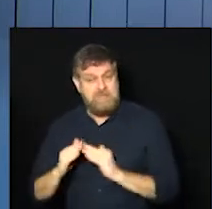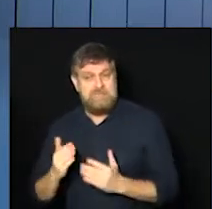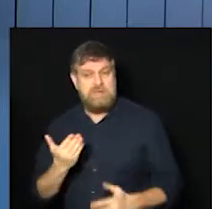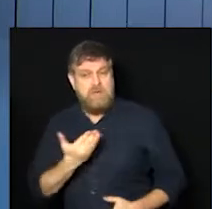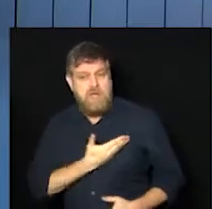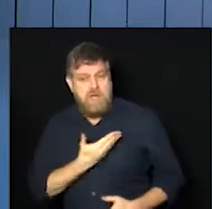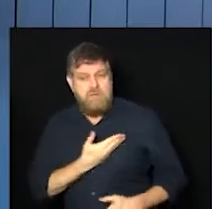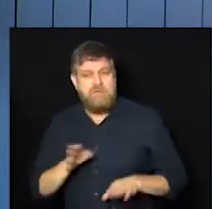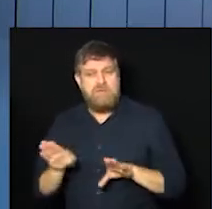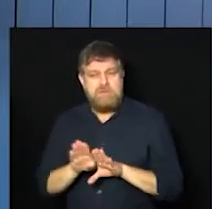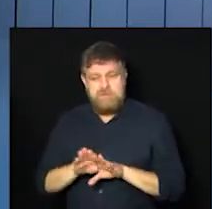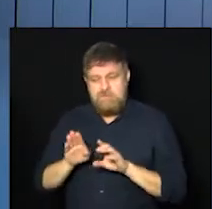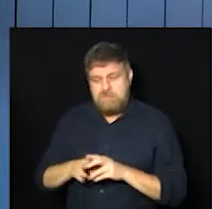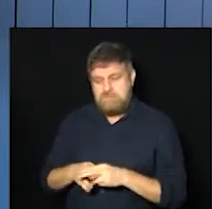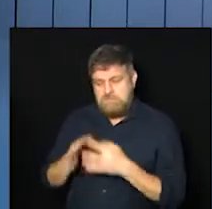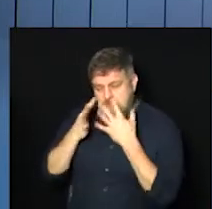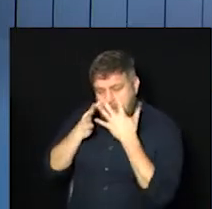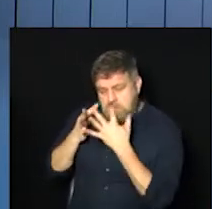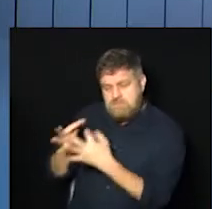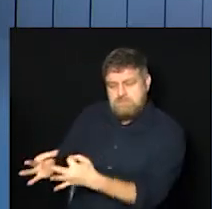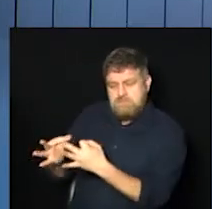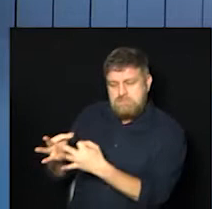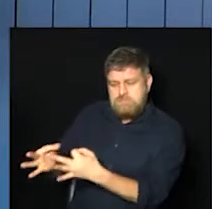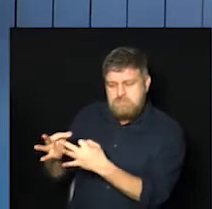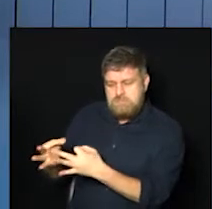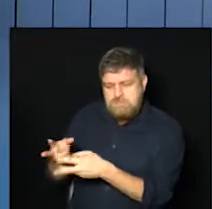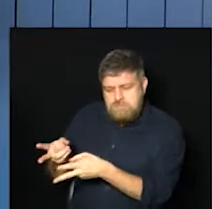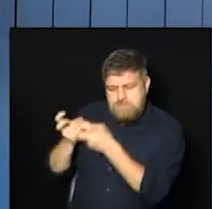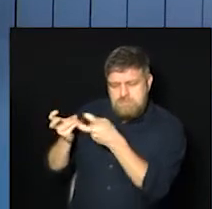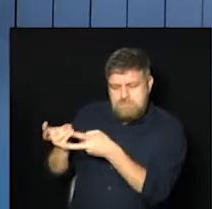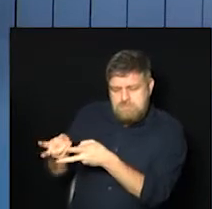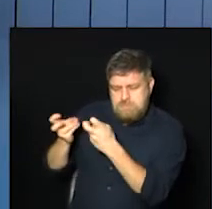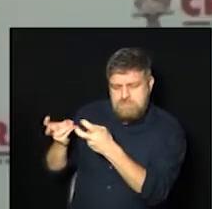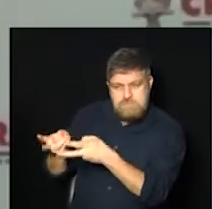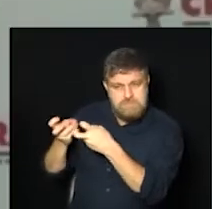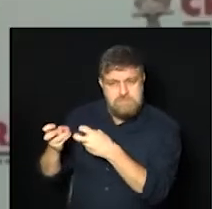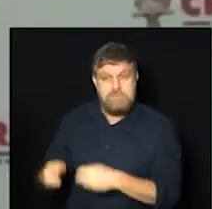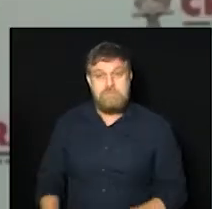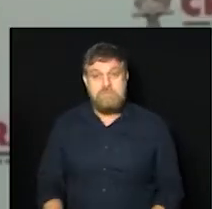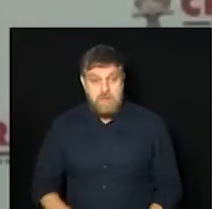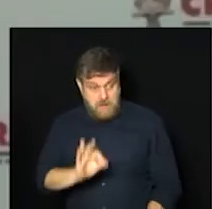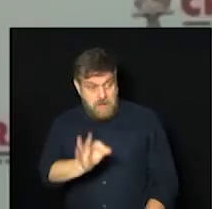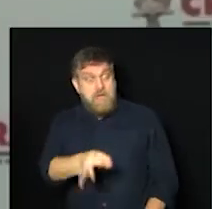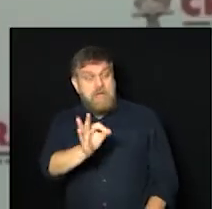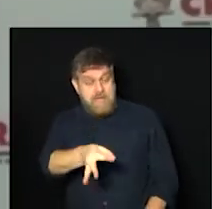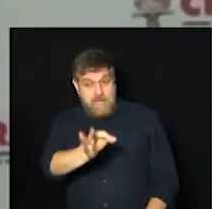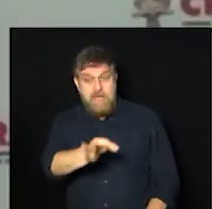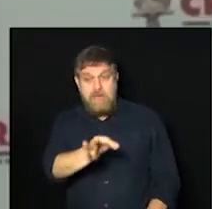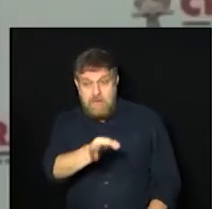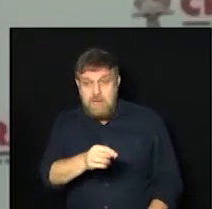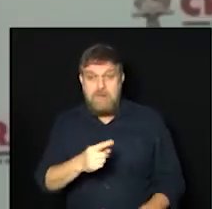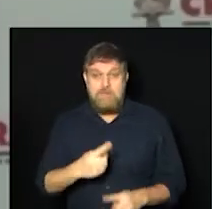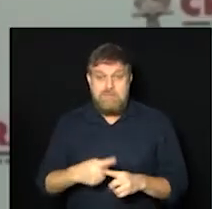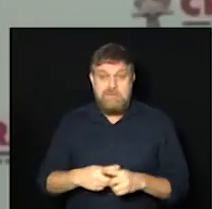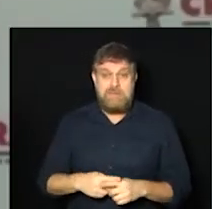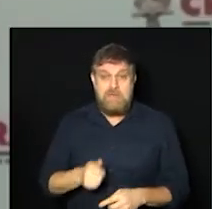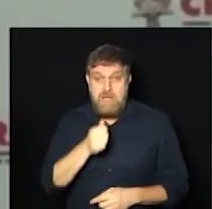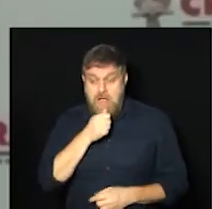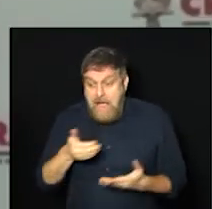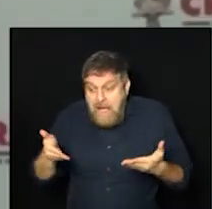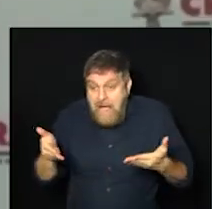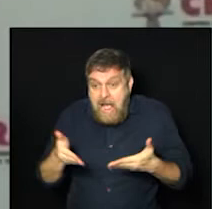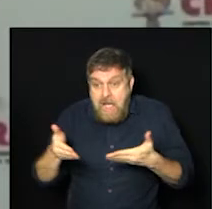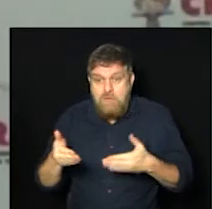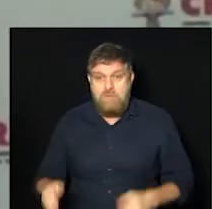amigos, eles também precisam estar atentos a estes sinais. Maravilha, é isso mesmo, porque ainda mais